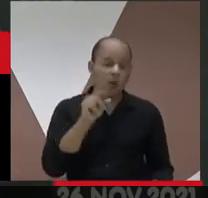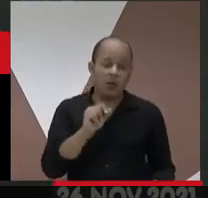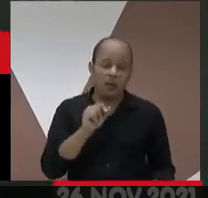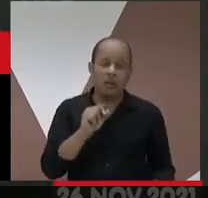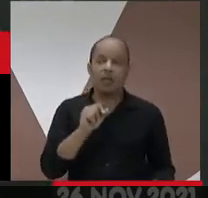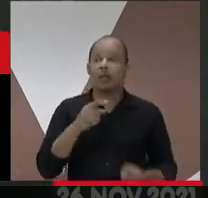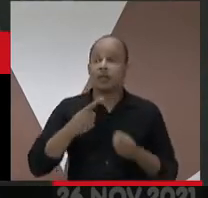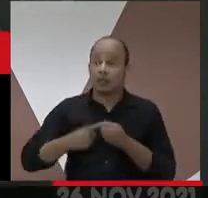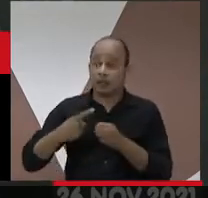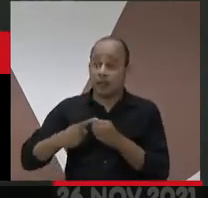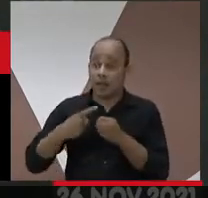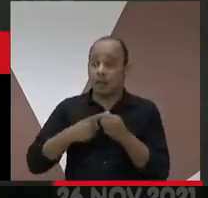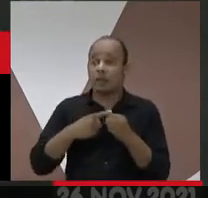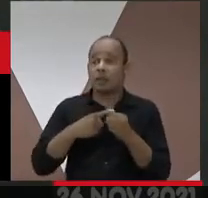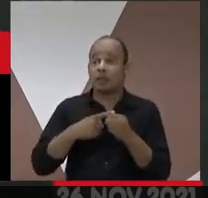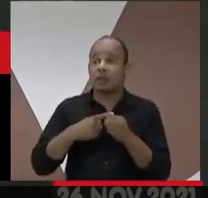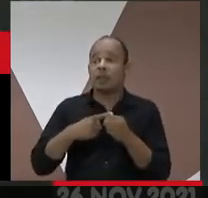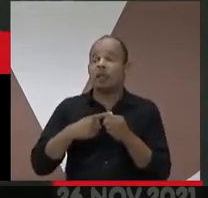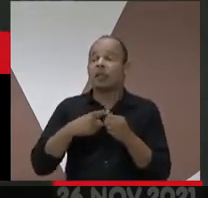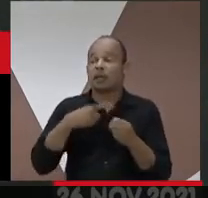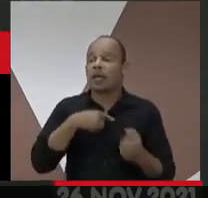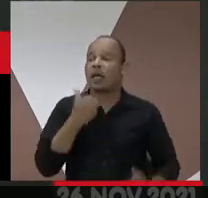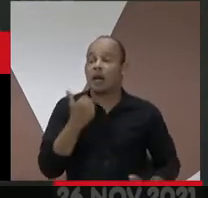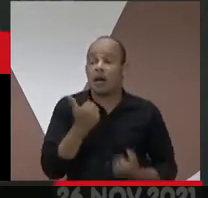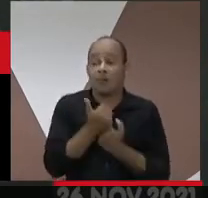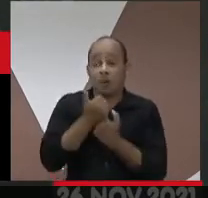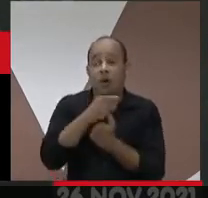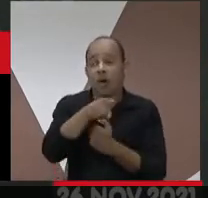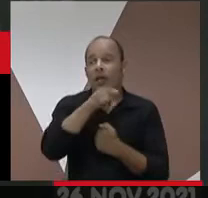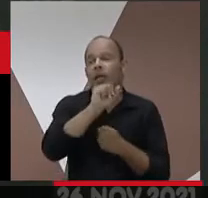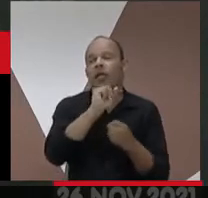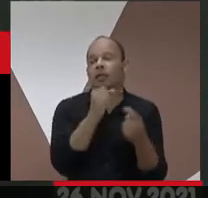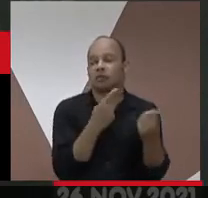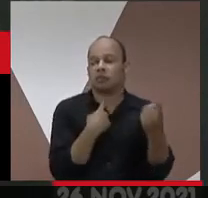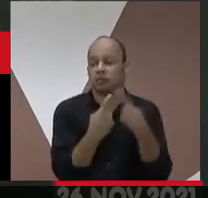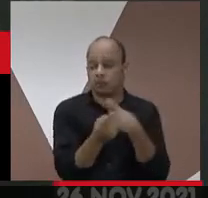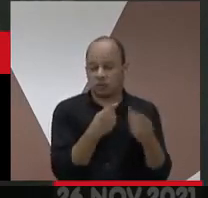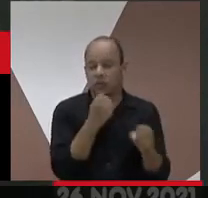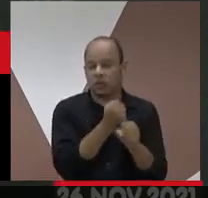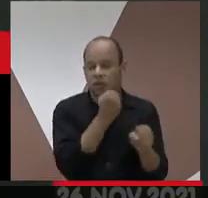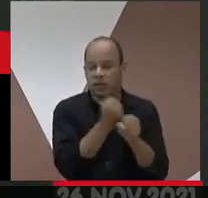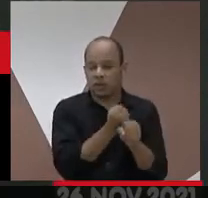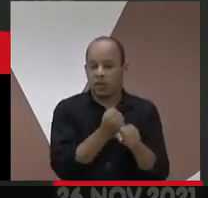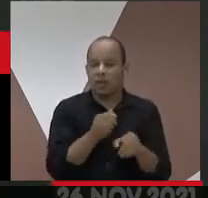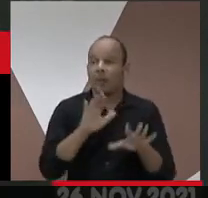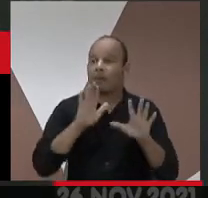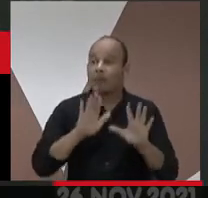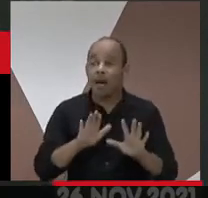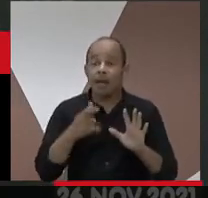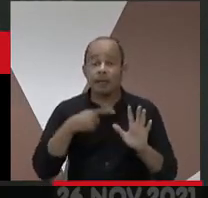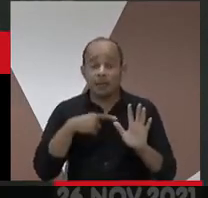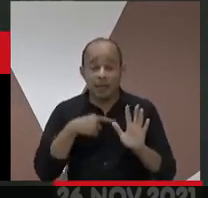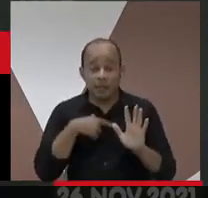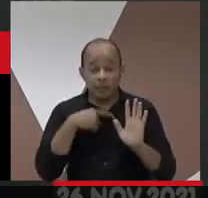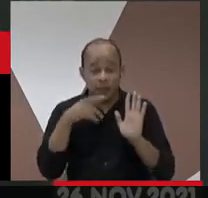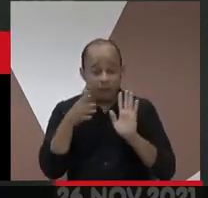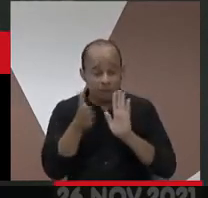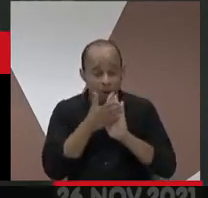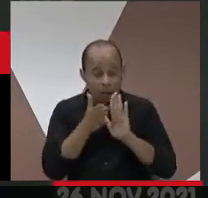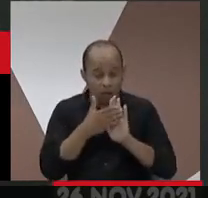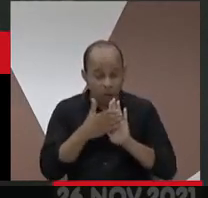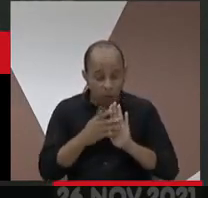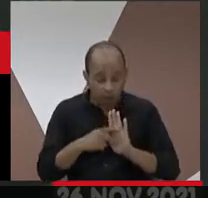são favoráveis ao referido empreendimento rodoviário. Na verdade, os protocolos de divulgação do projeto de